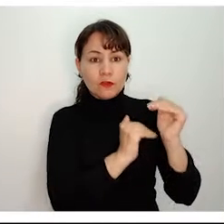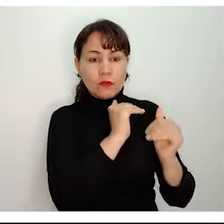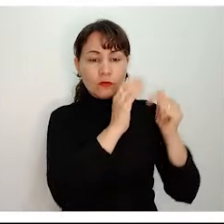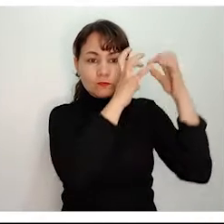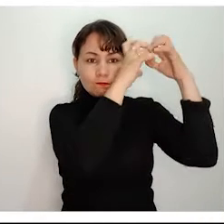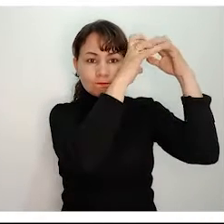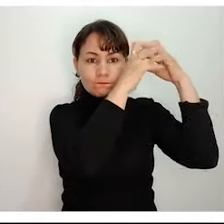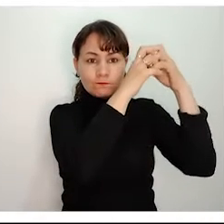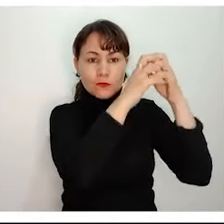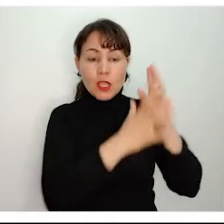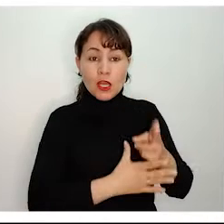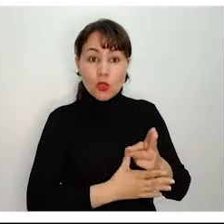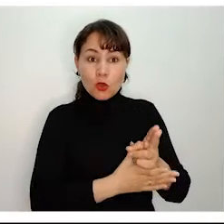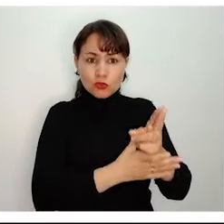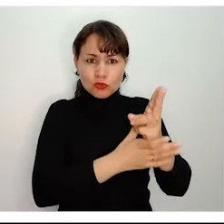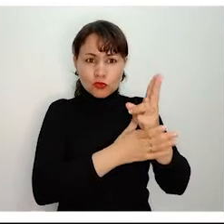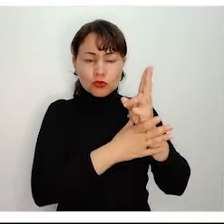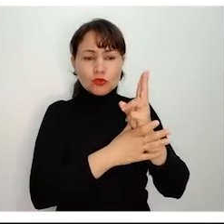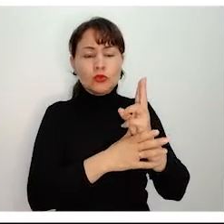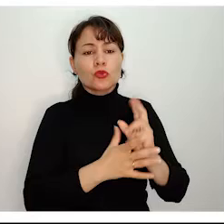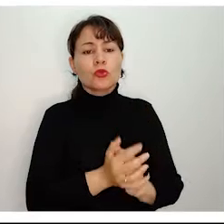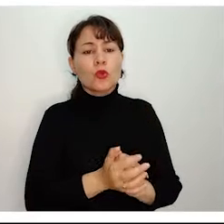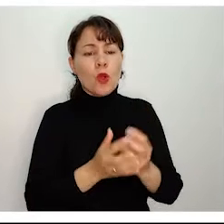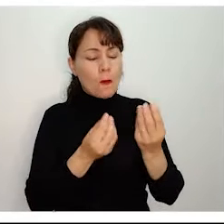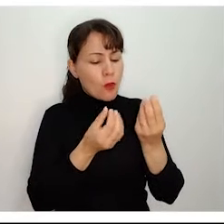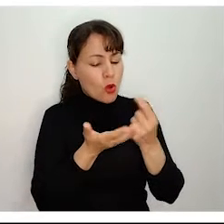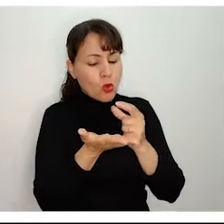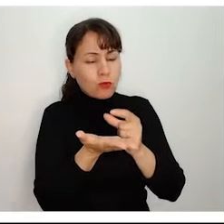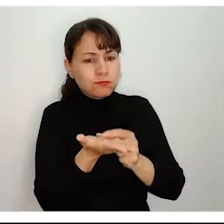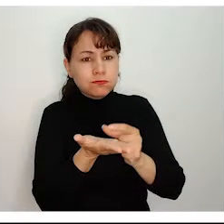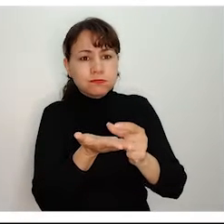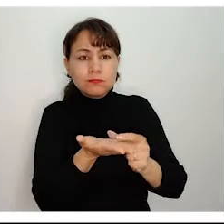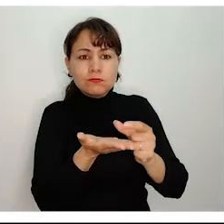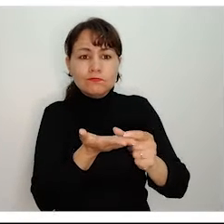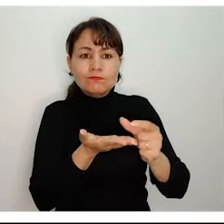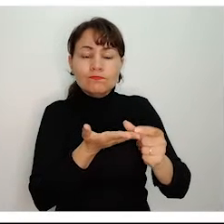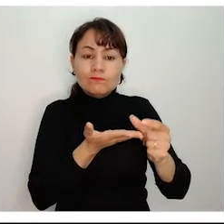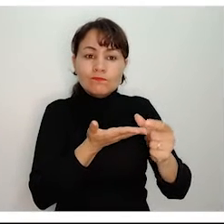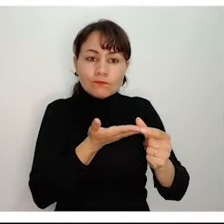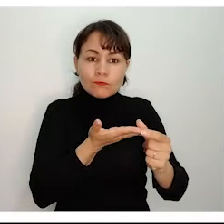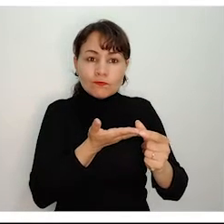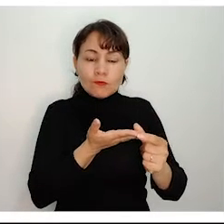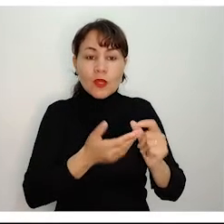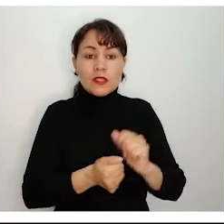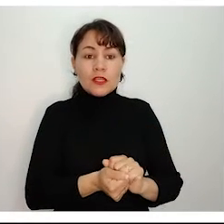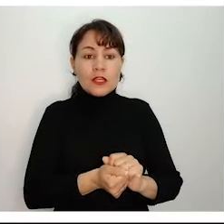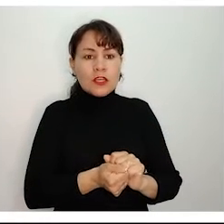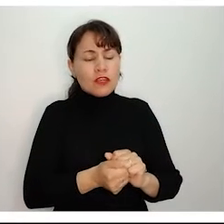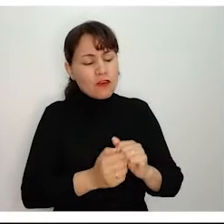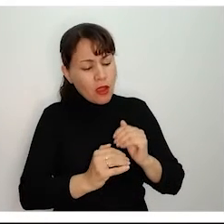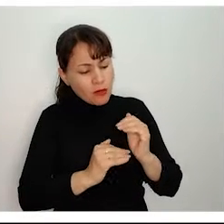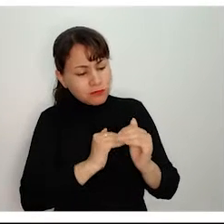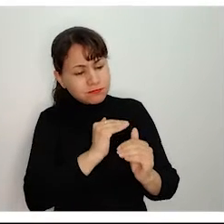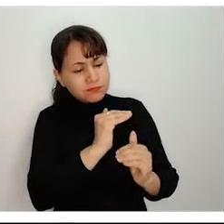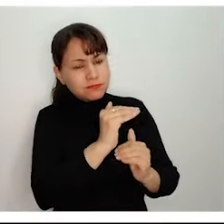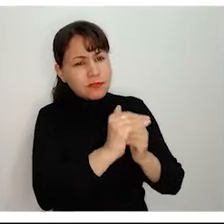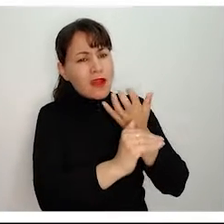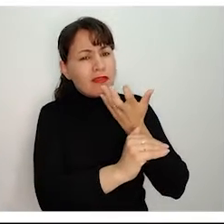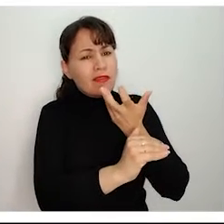Então, o desenvolvimento neural, ele segue uma sucessão de etapas, e essa sucessão vai